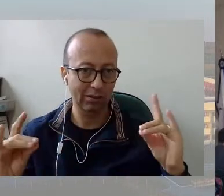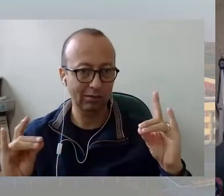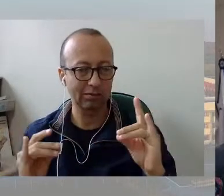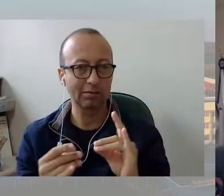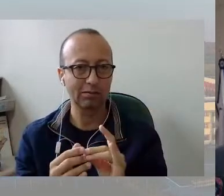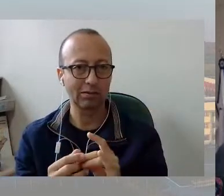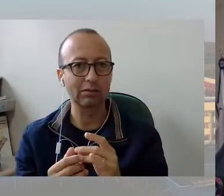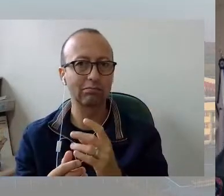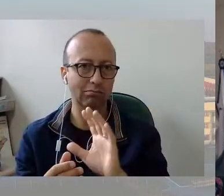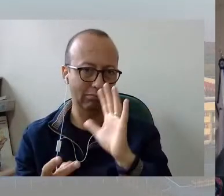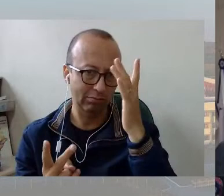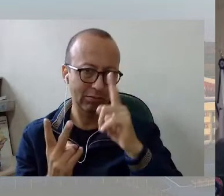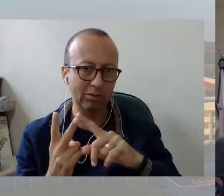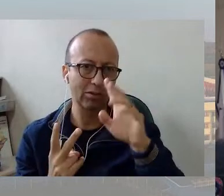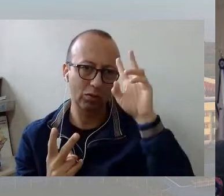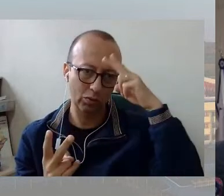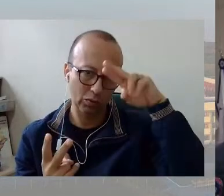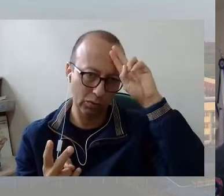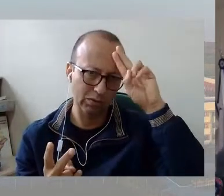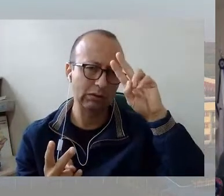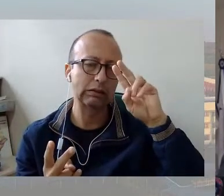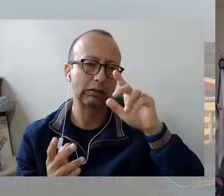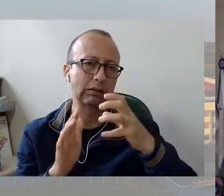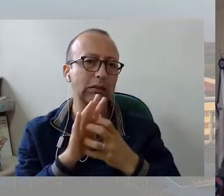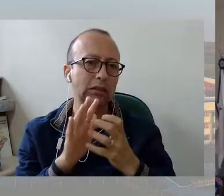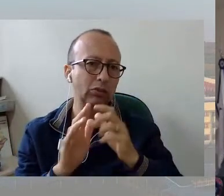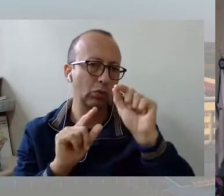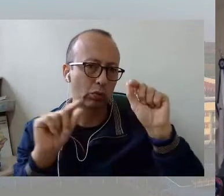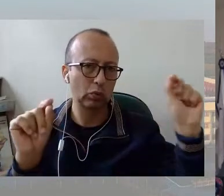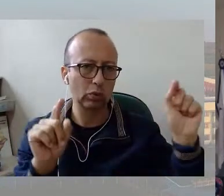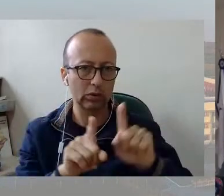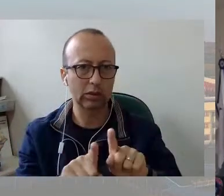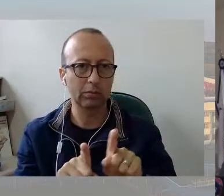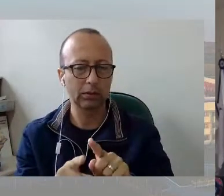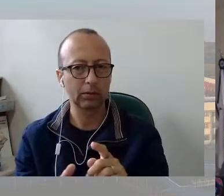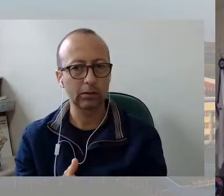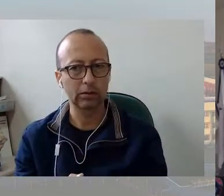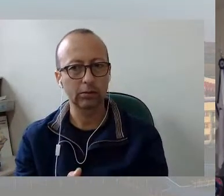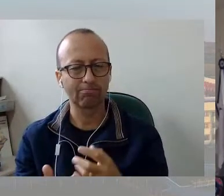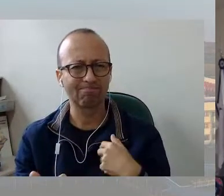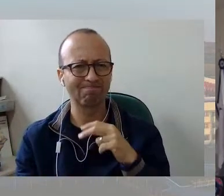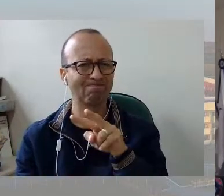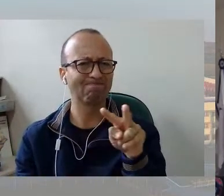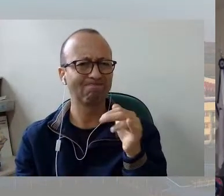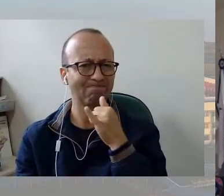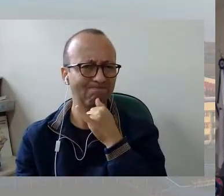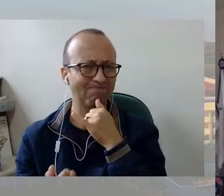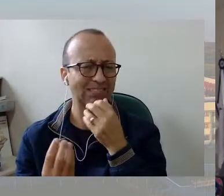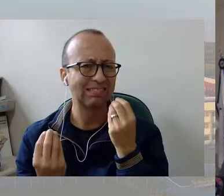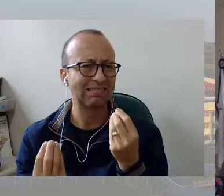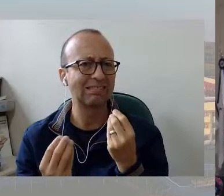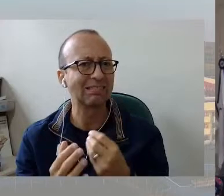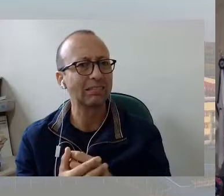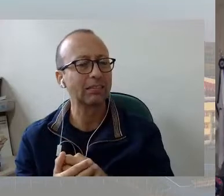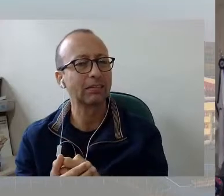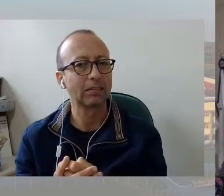e Uruguaiana, para não citar outros campos. Eu fico muito triste de falar isso quando eu